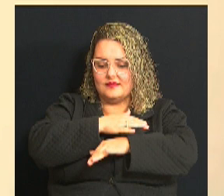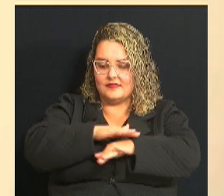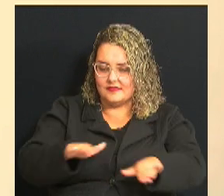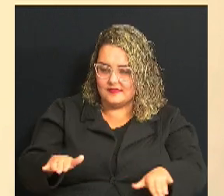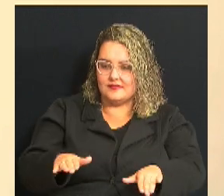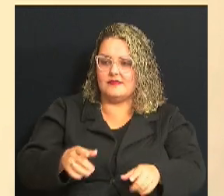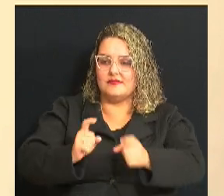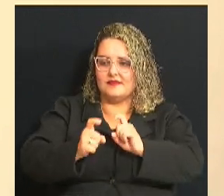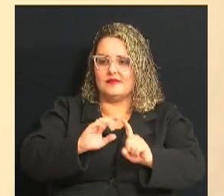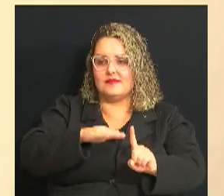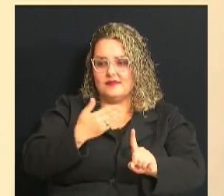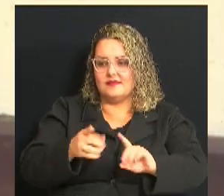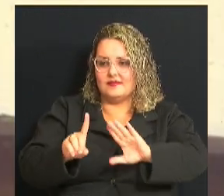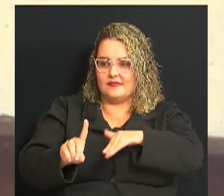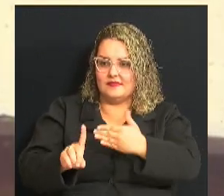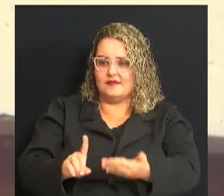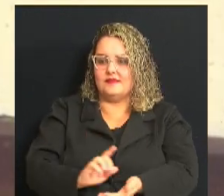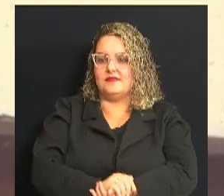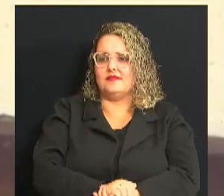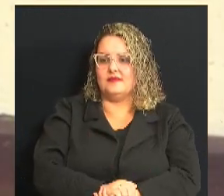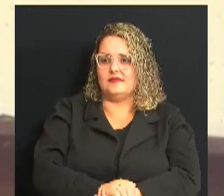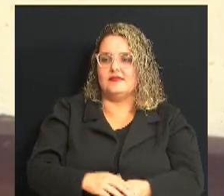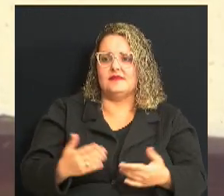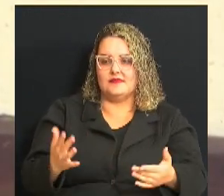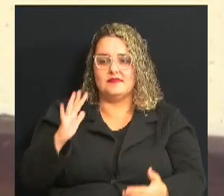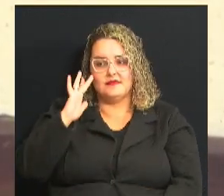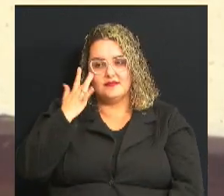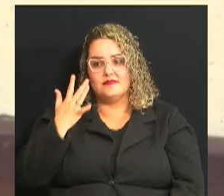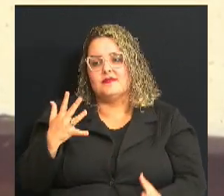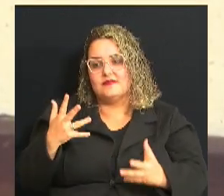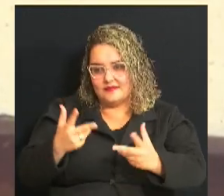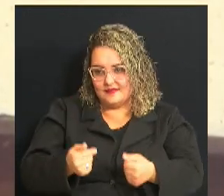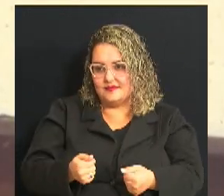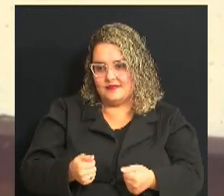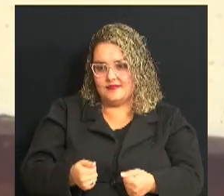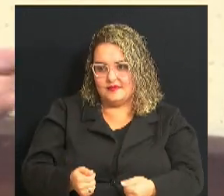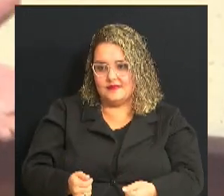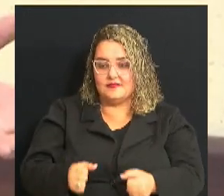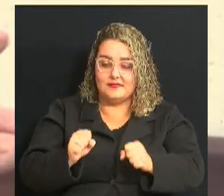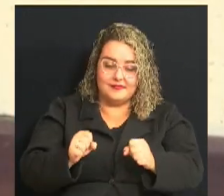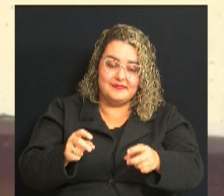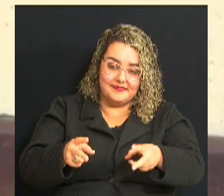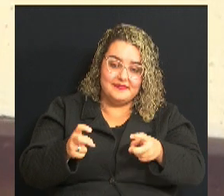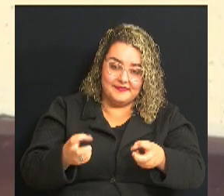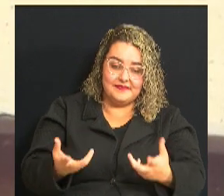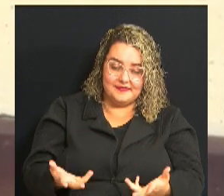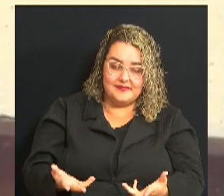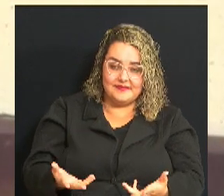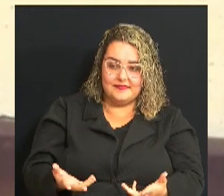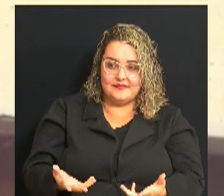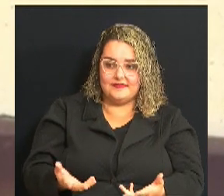reunião solene. Bem, eu acho que todos puderam perceber, né, tanto na